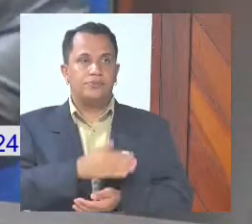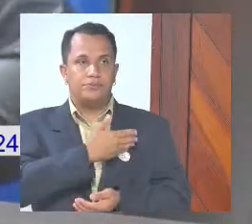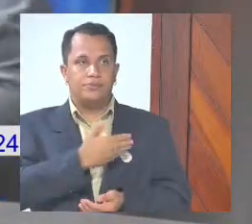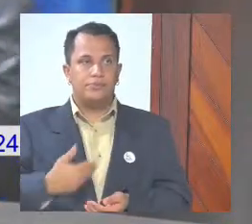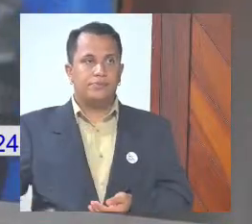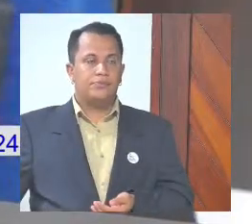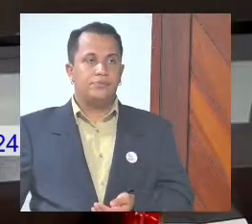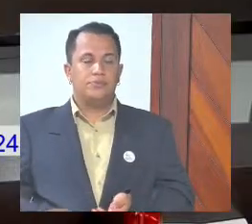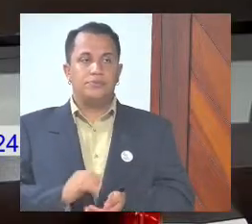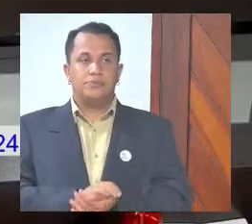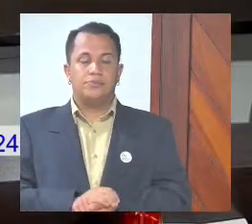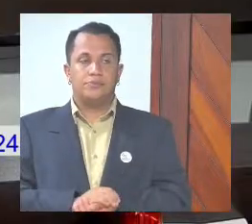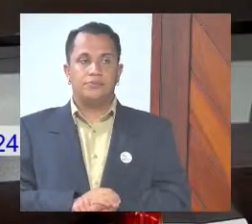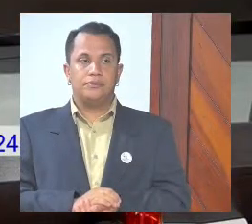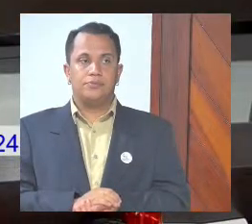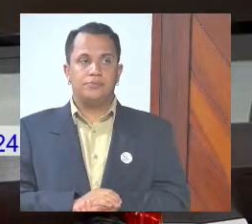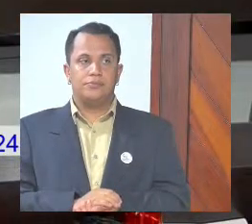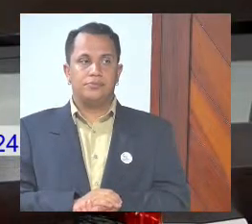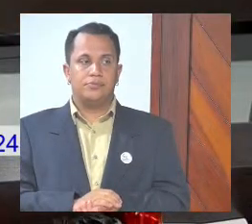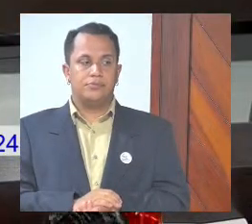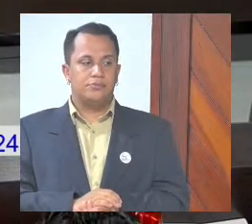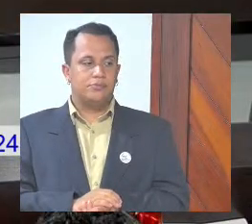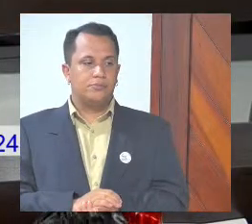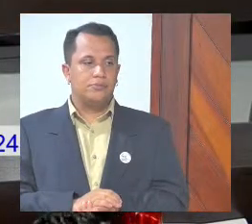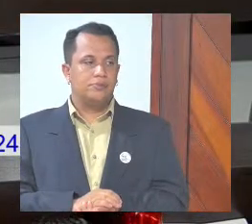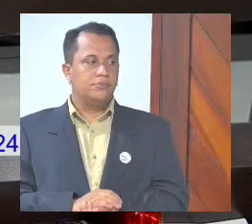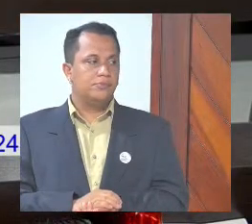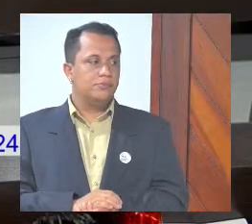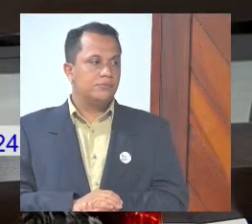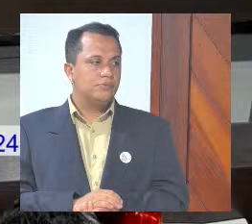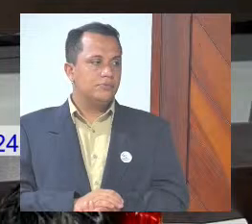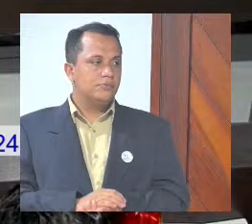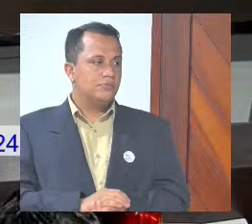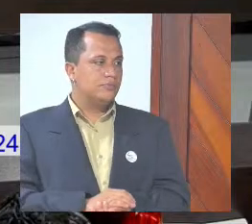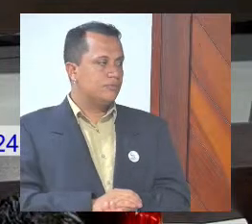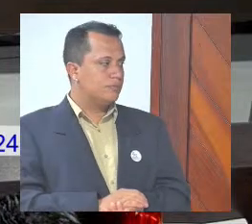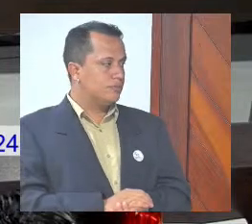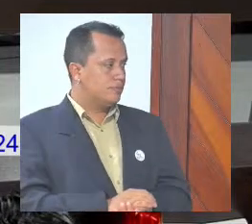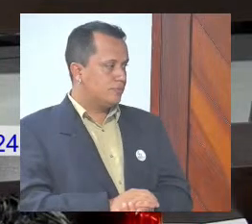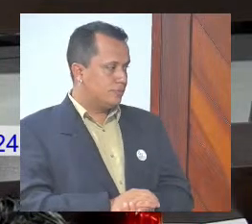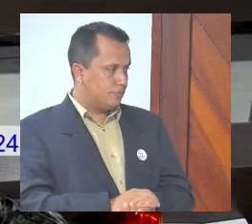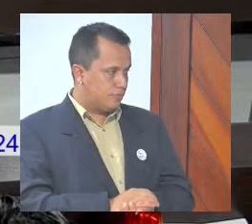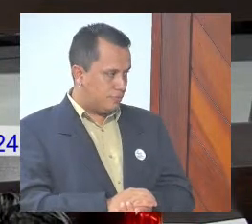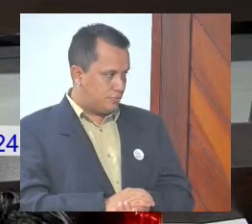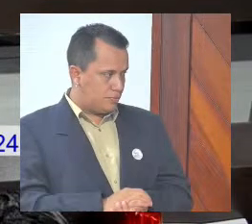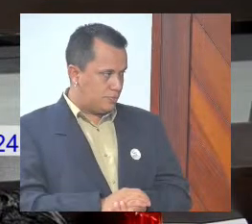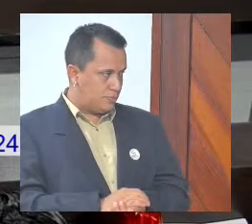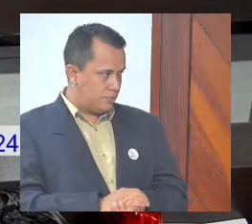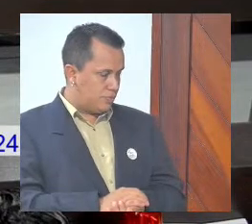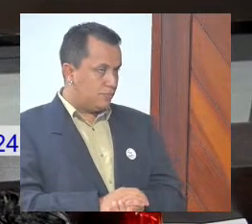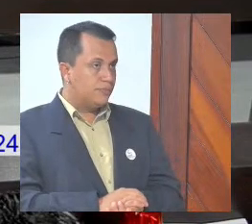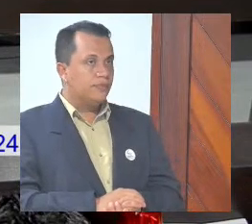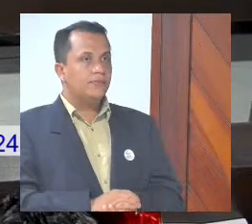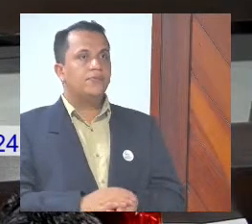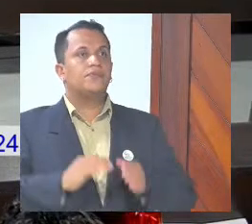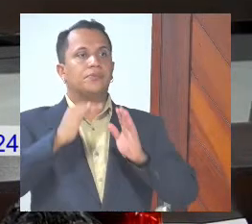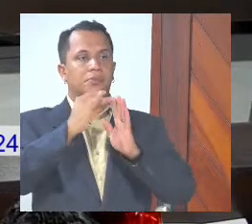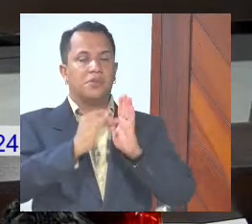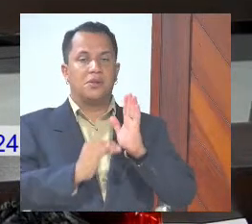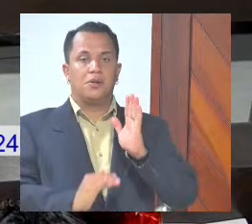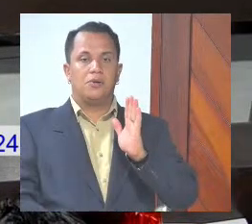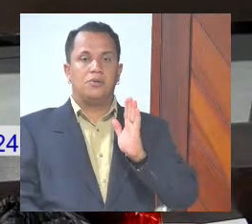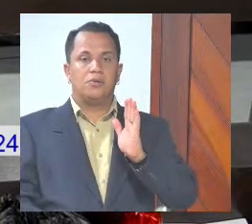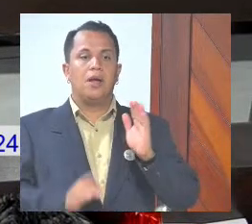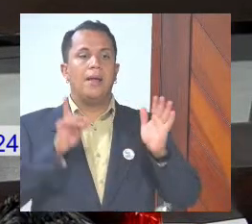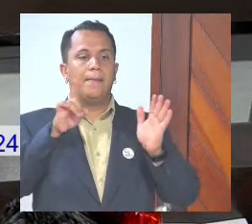Presidente. É, ata está em apreciação